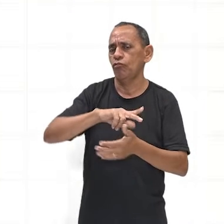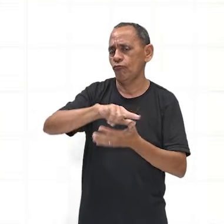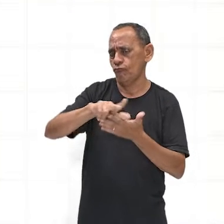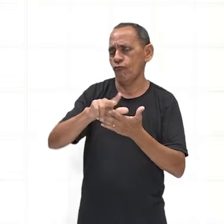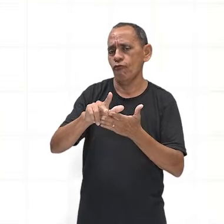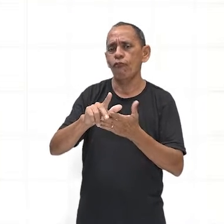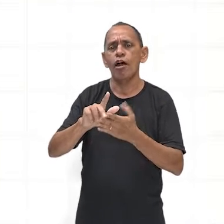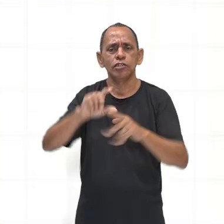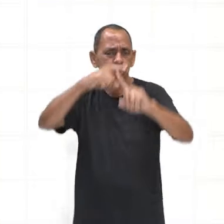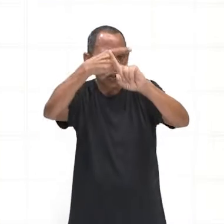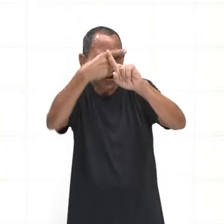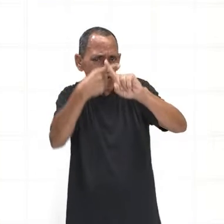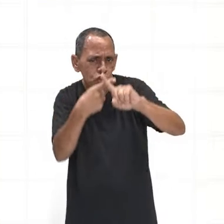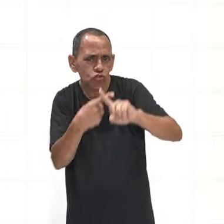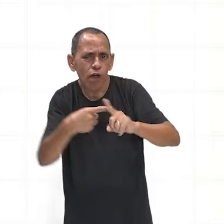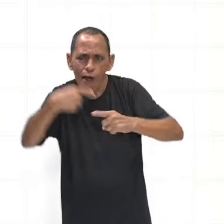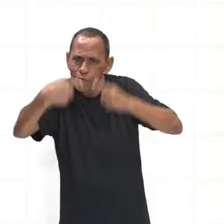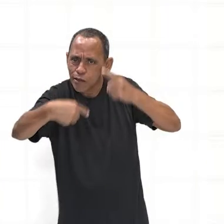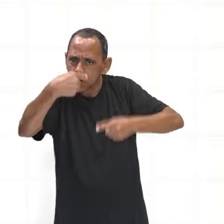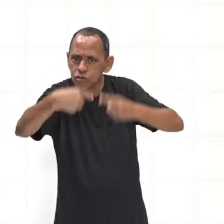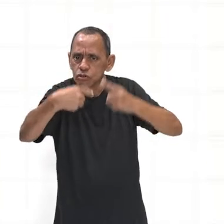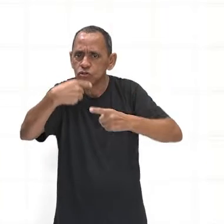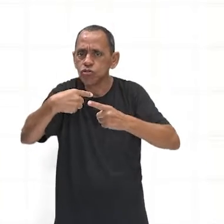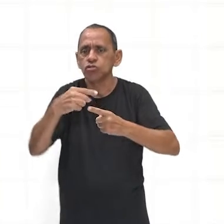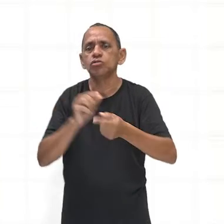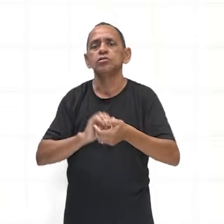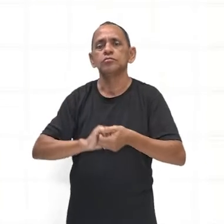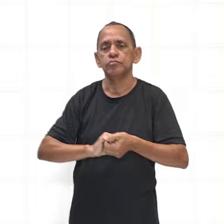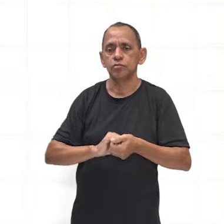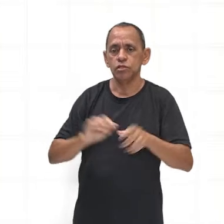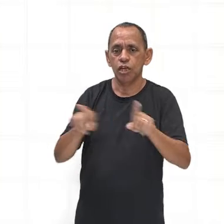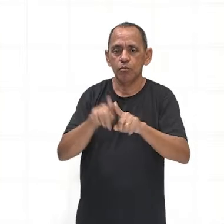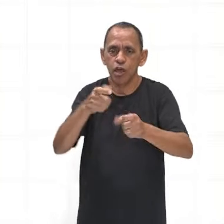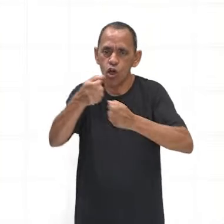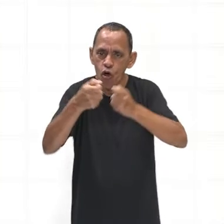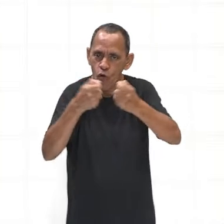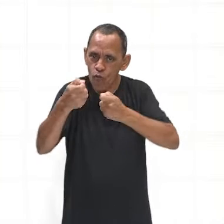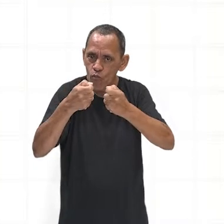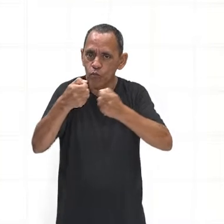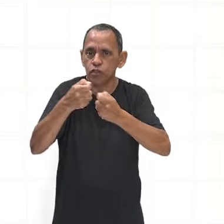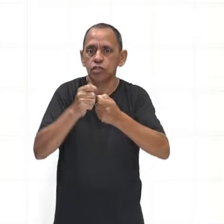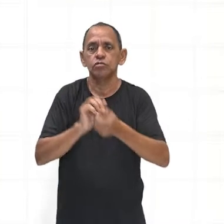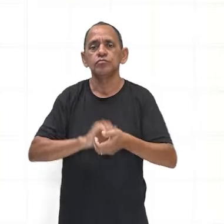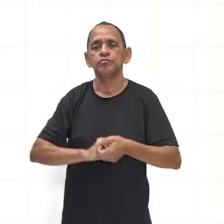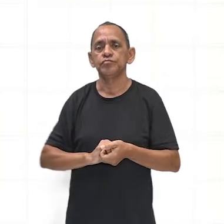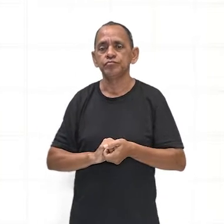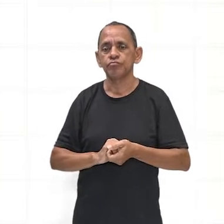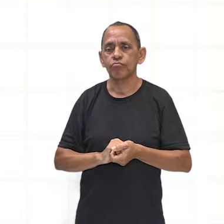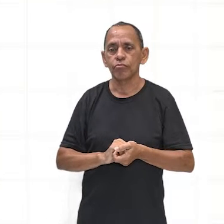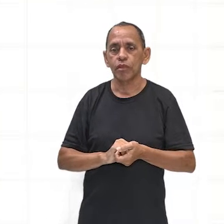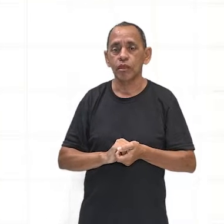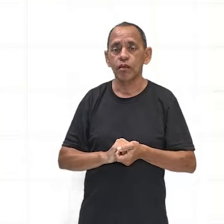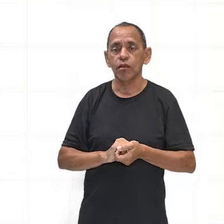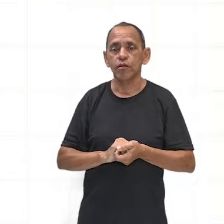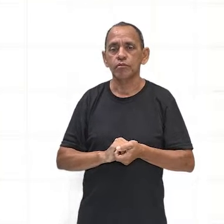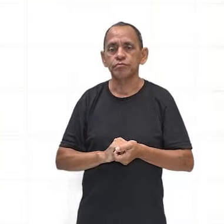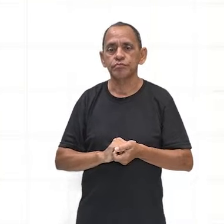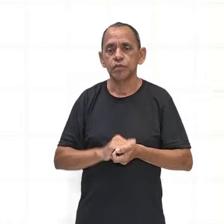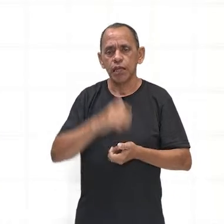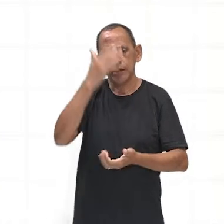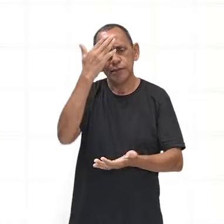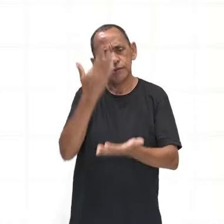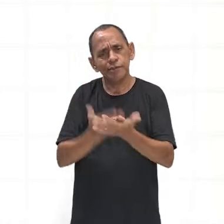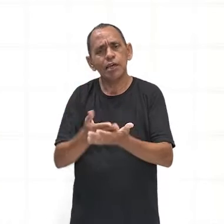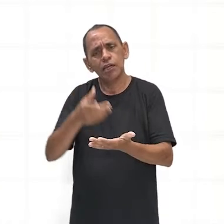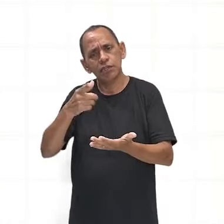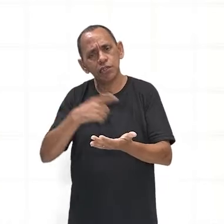si, isso mesmo, elas acabavam entrando em guerra e em conflito entre elas. Talvez isso tenha colaborado para que eles